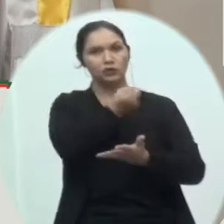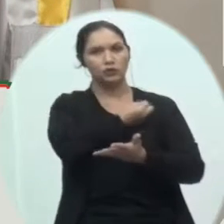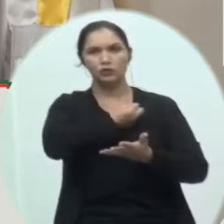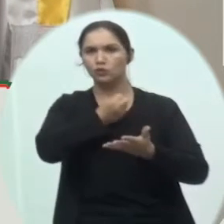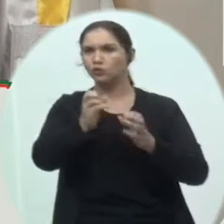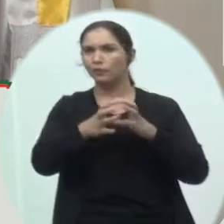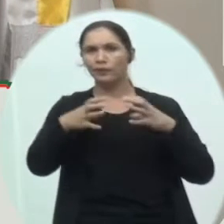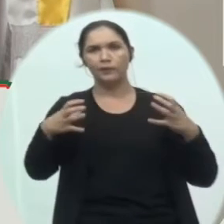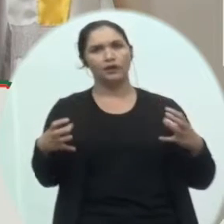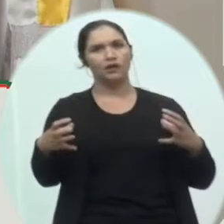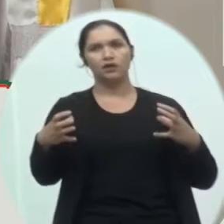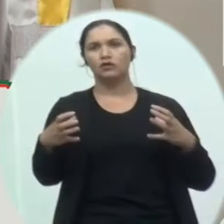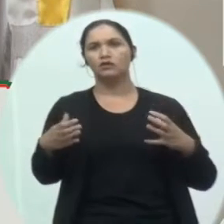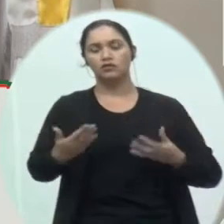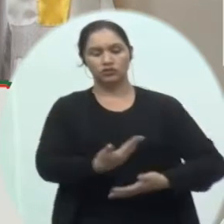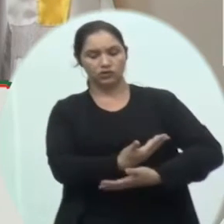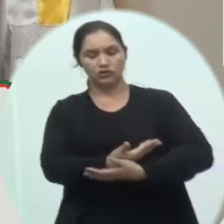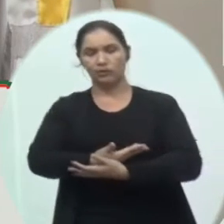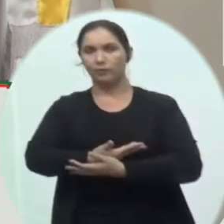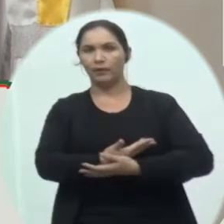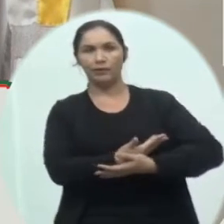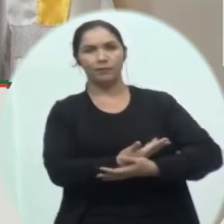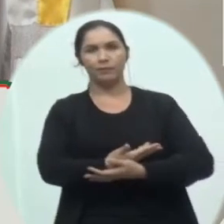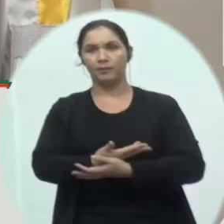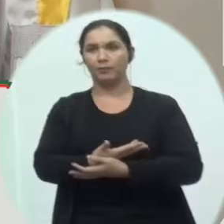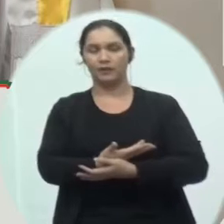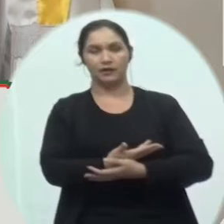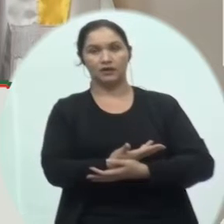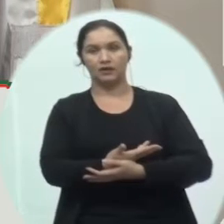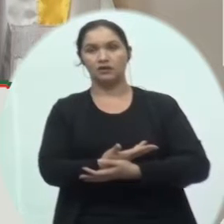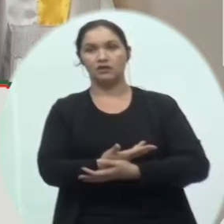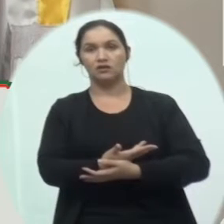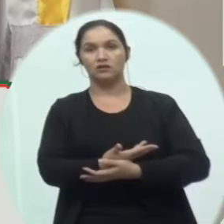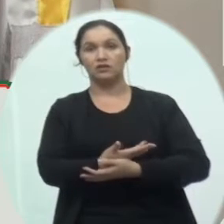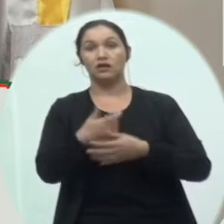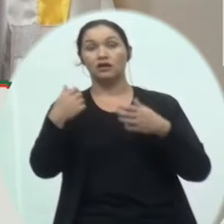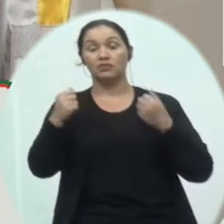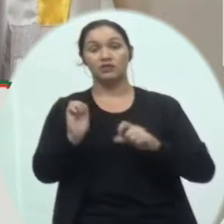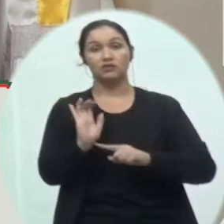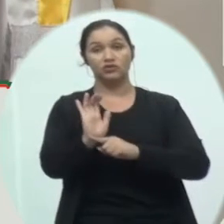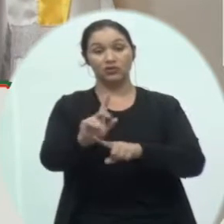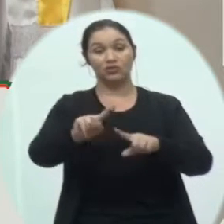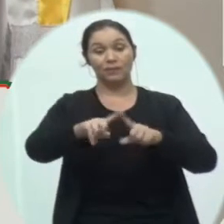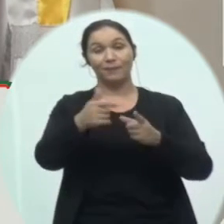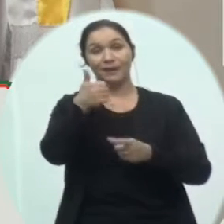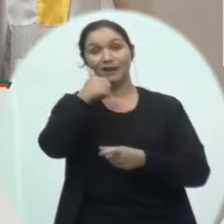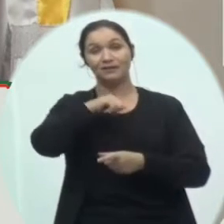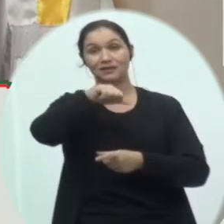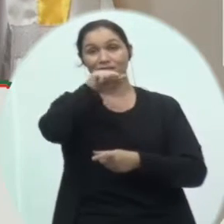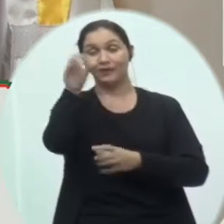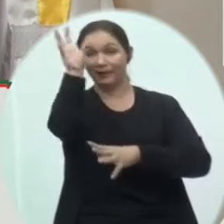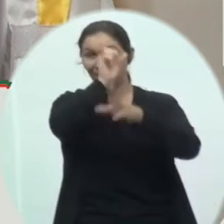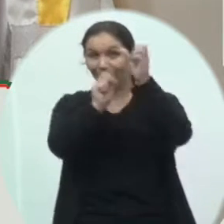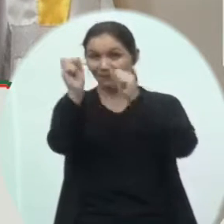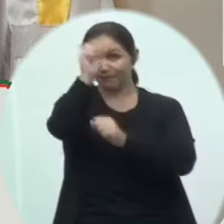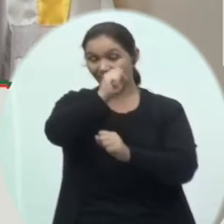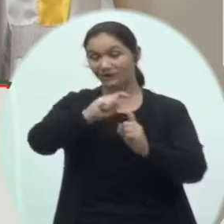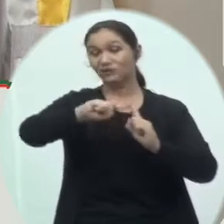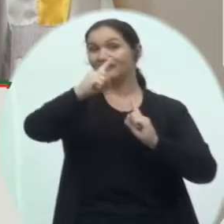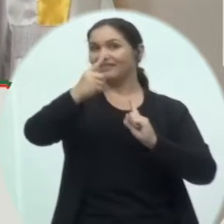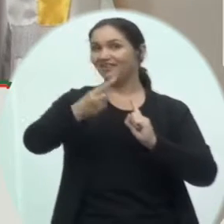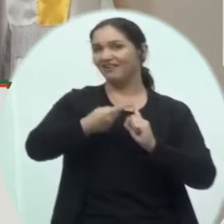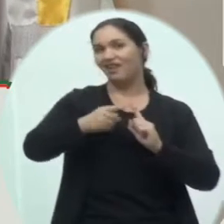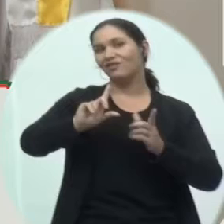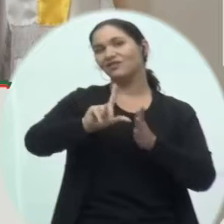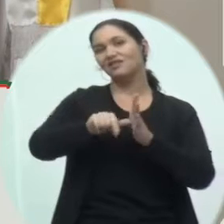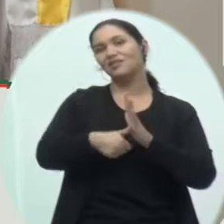mais do que se imagina, e com procedimentos simples poderiam ser evitados. Então, infelizmente, nós tivemos aquele caso